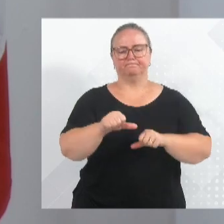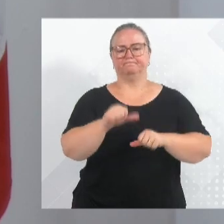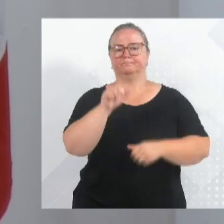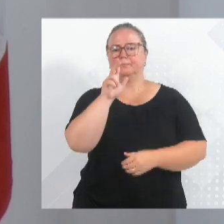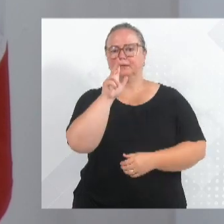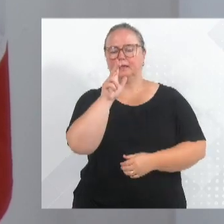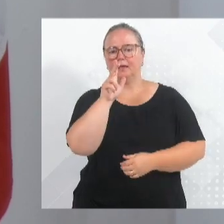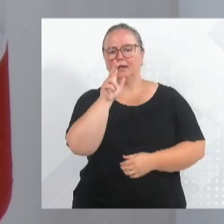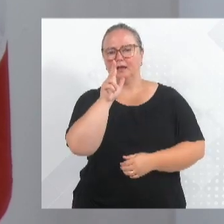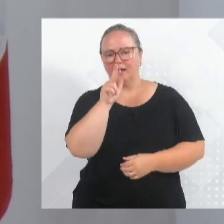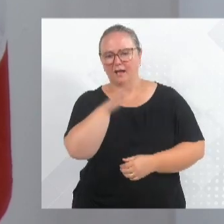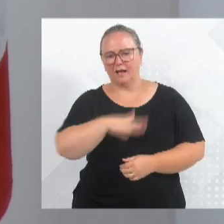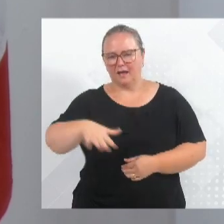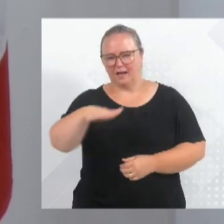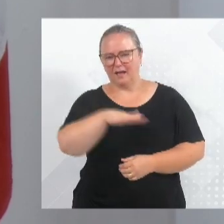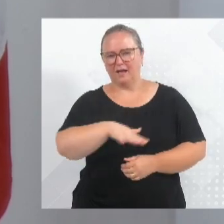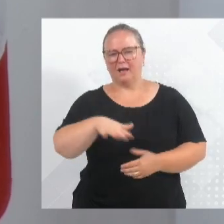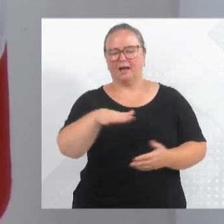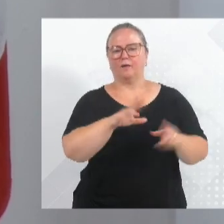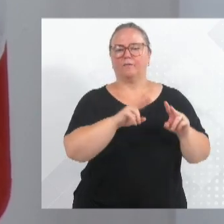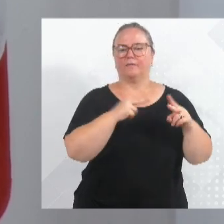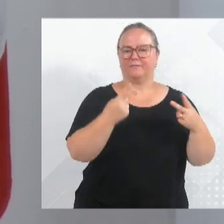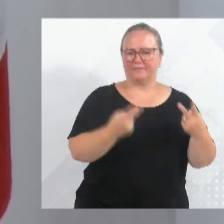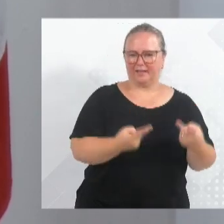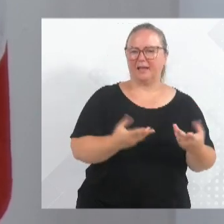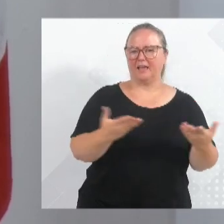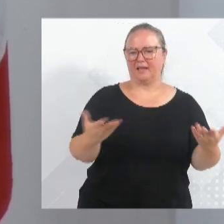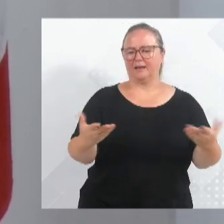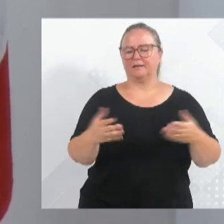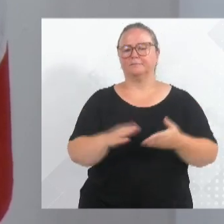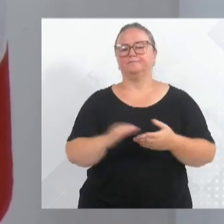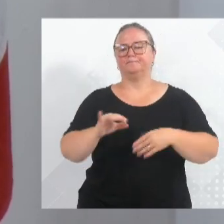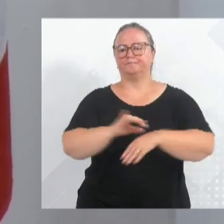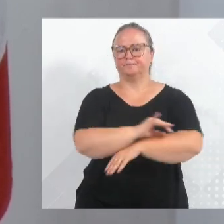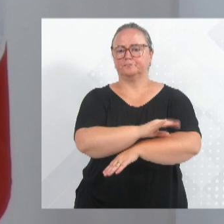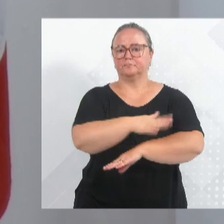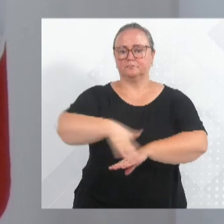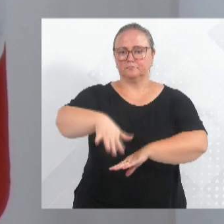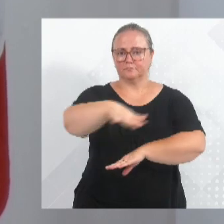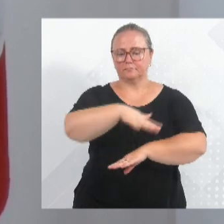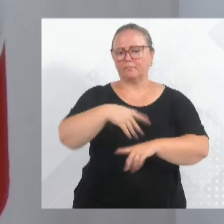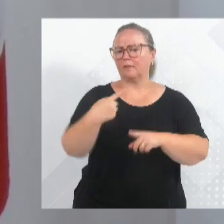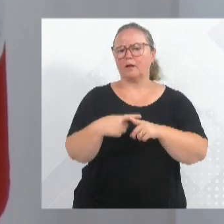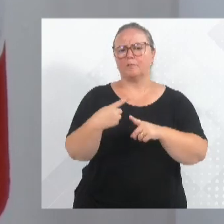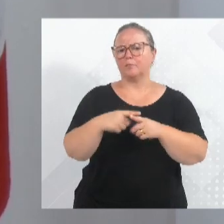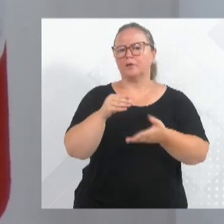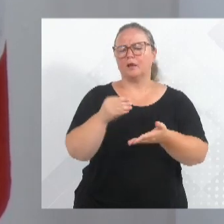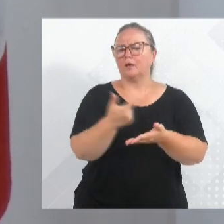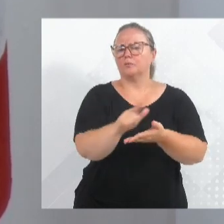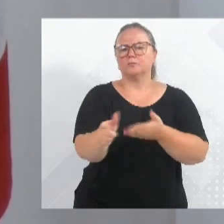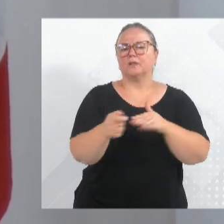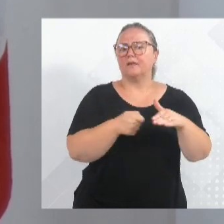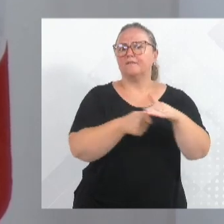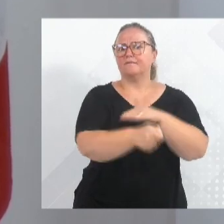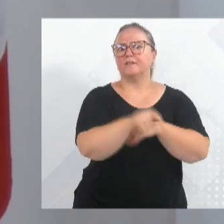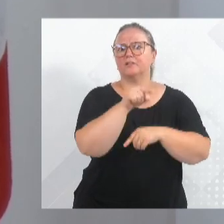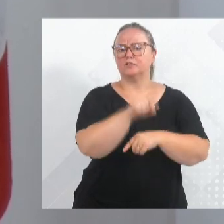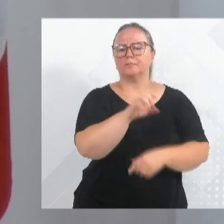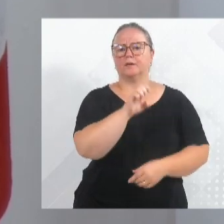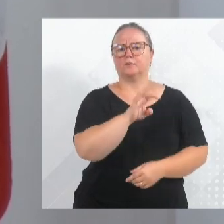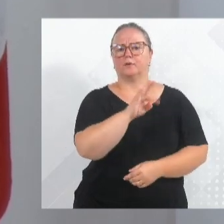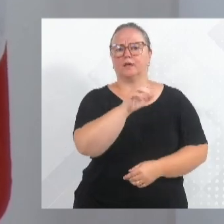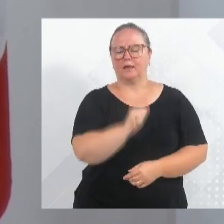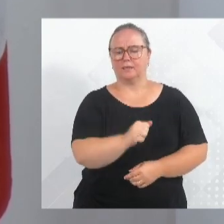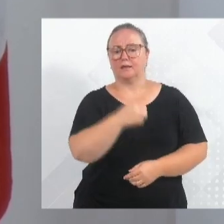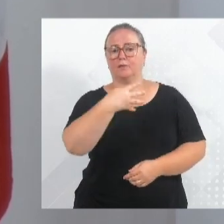Por que não se investe numa ampliação grande na região da Vila Itopava, na ETA 4, para que